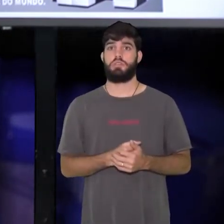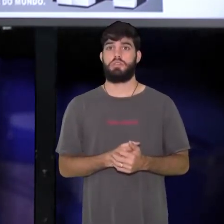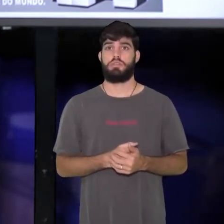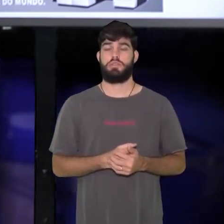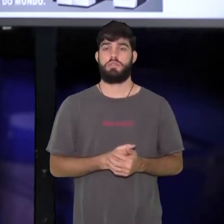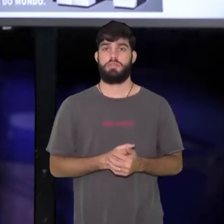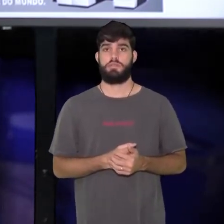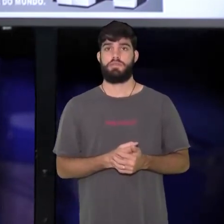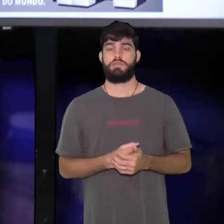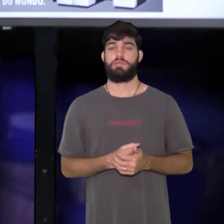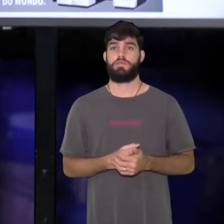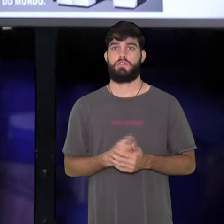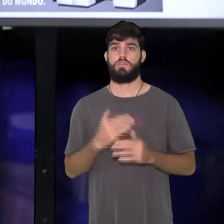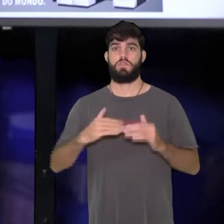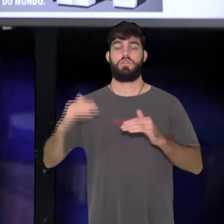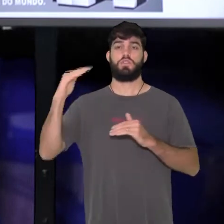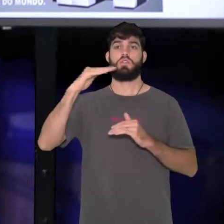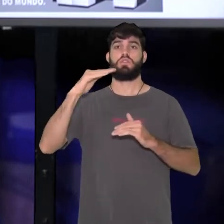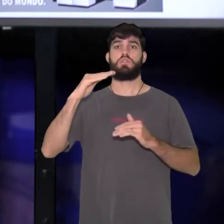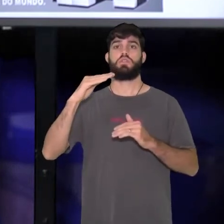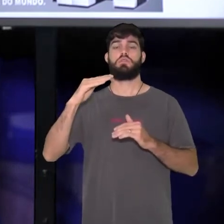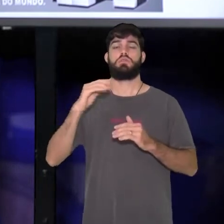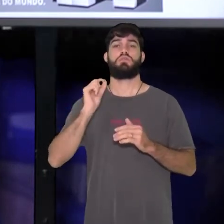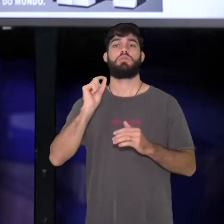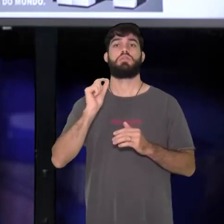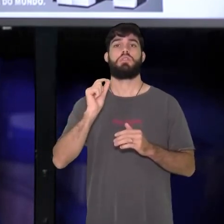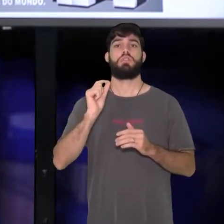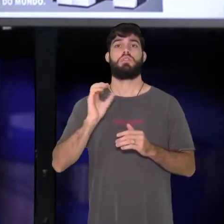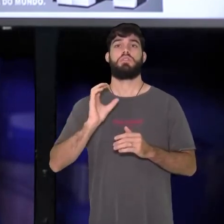agilidade. Lá no topo eu tenho